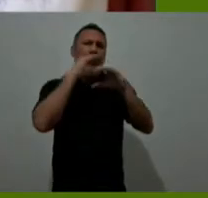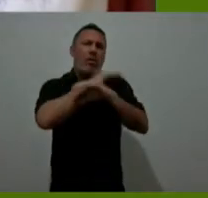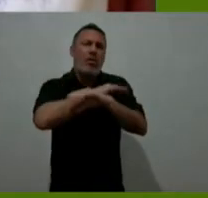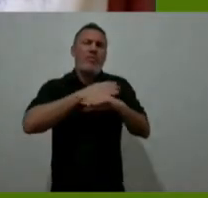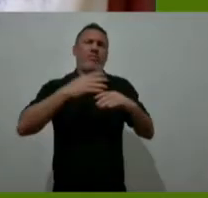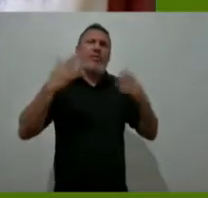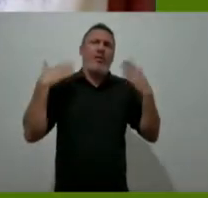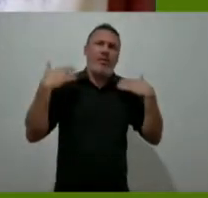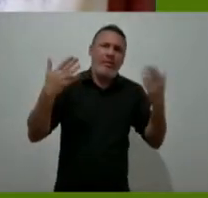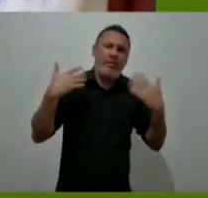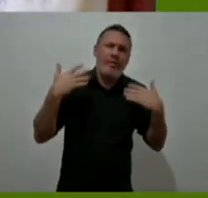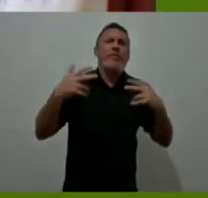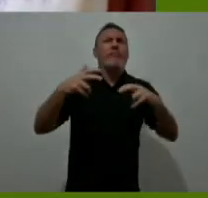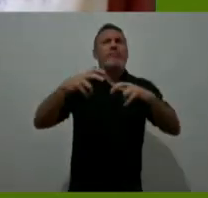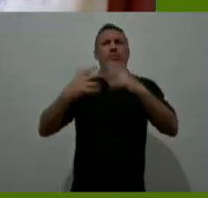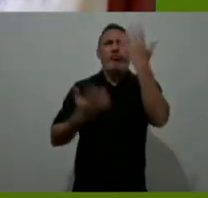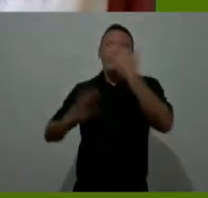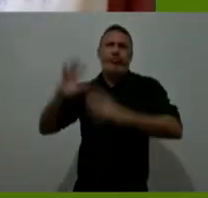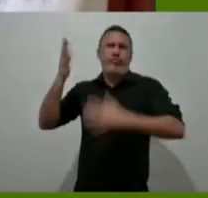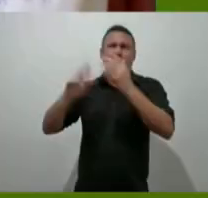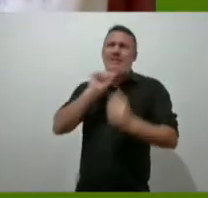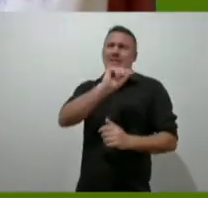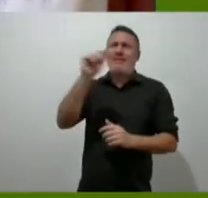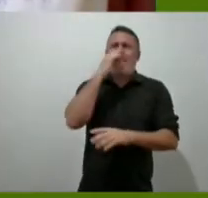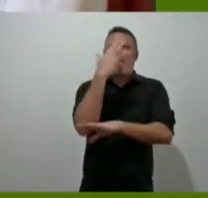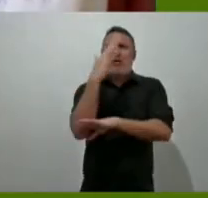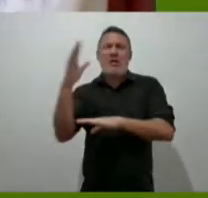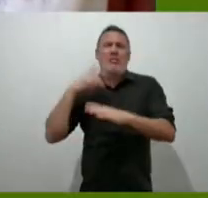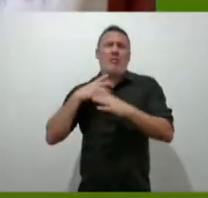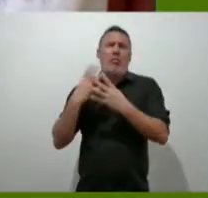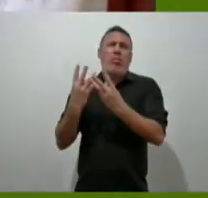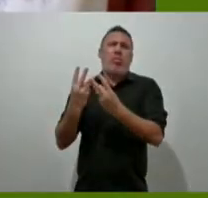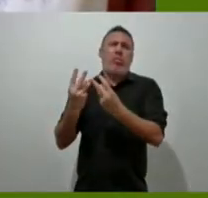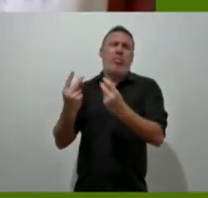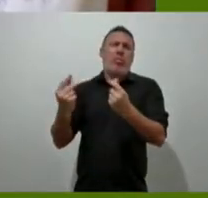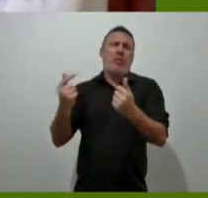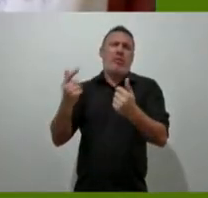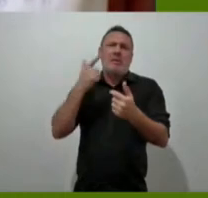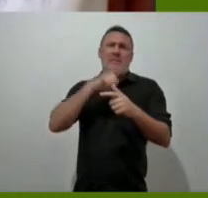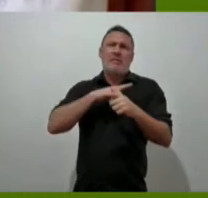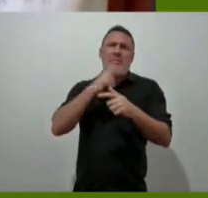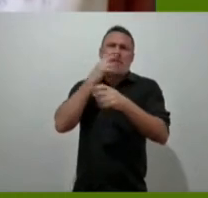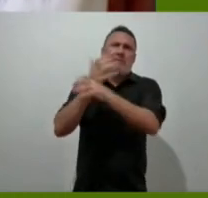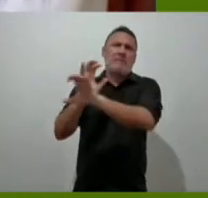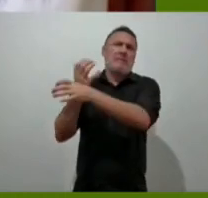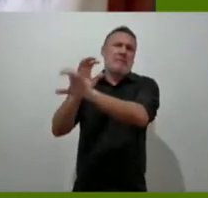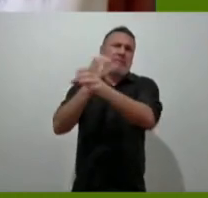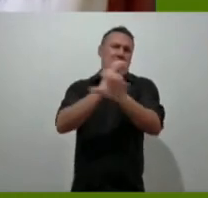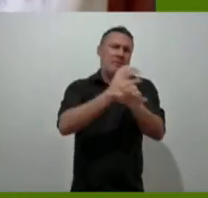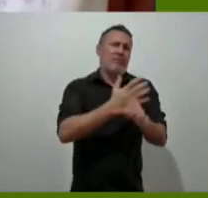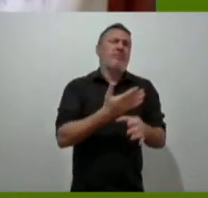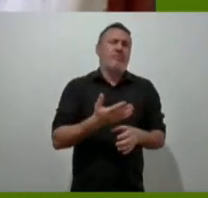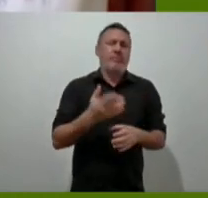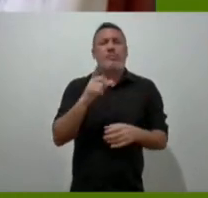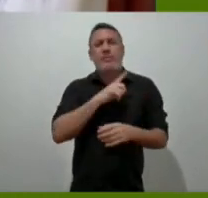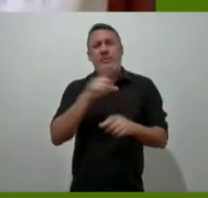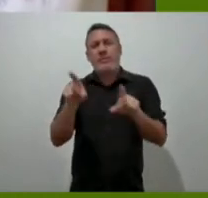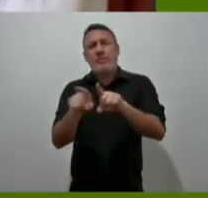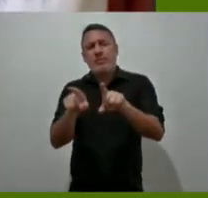quantidade imensa de florestas desaparecendo, não é? Nós temos uma